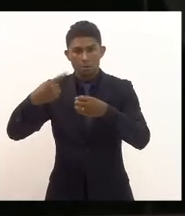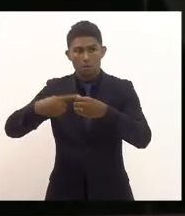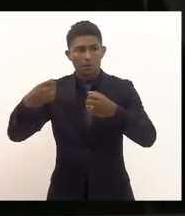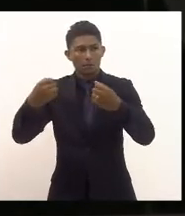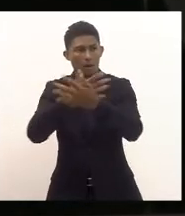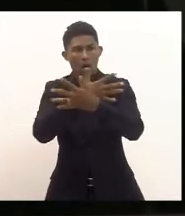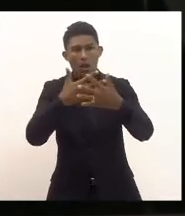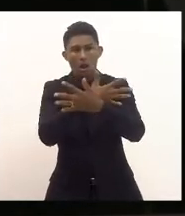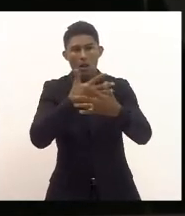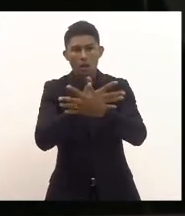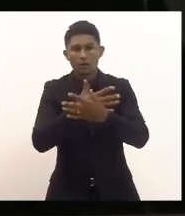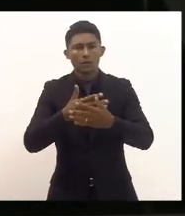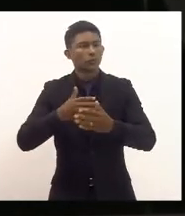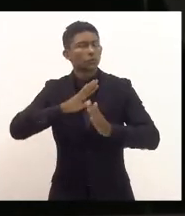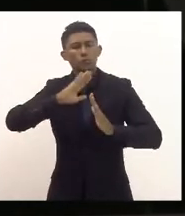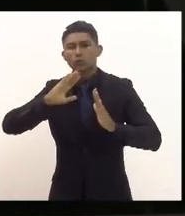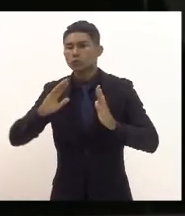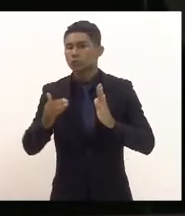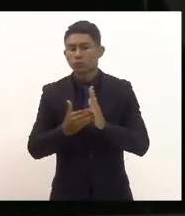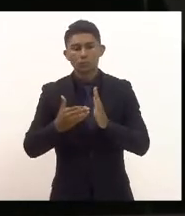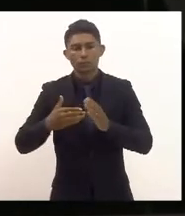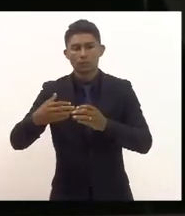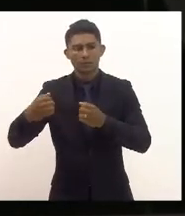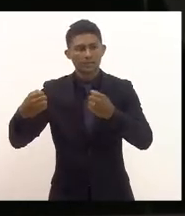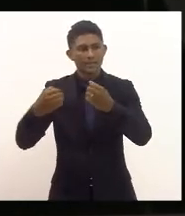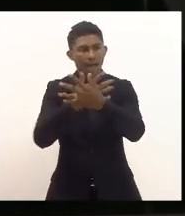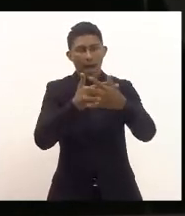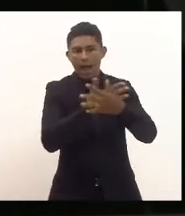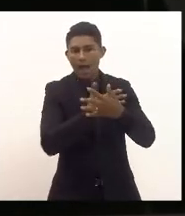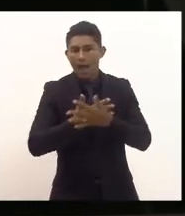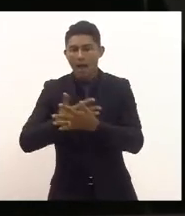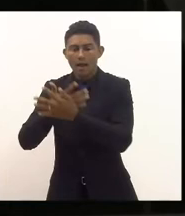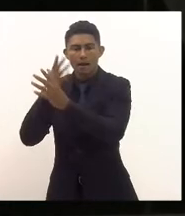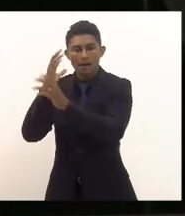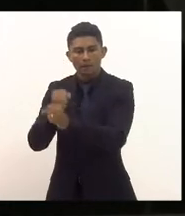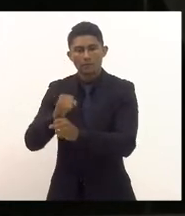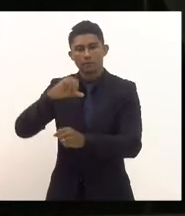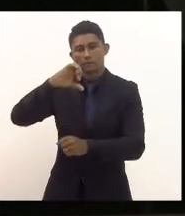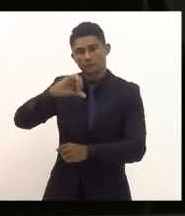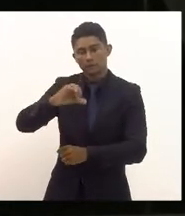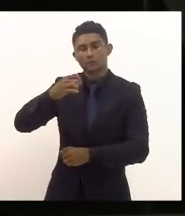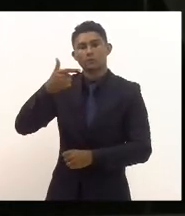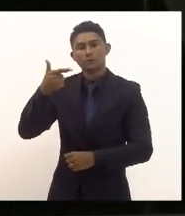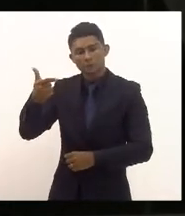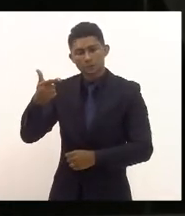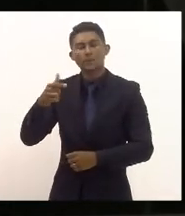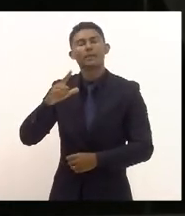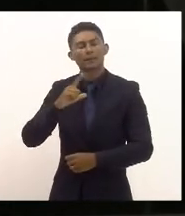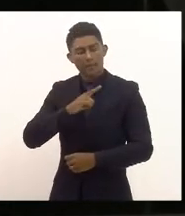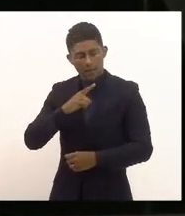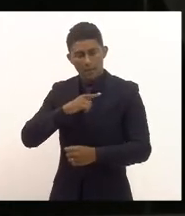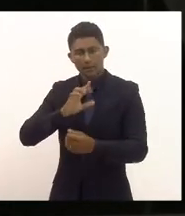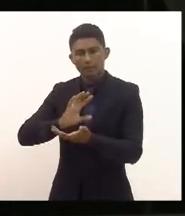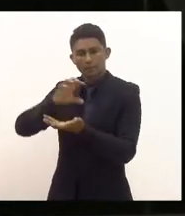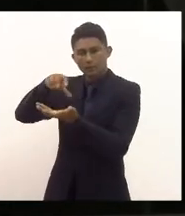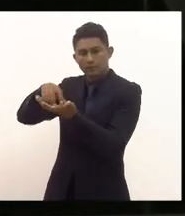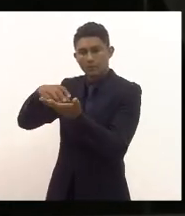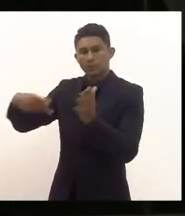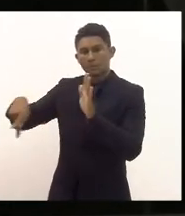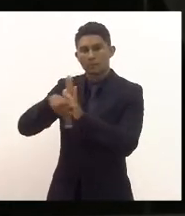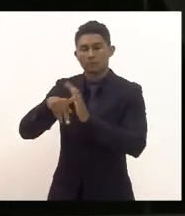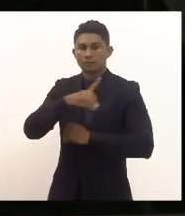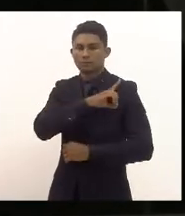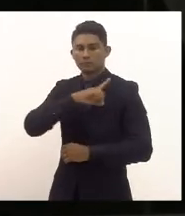vale dizer que nos 92 municípios temos sempre um braço da Defensoria Pública